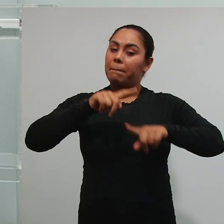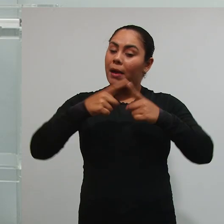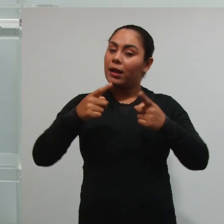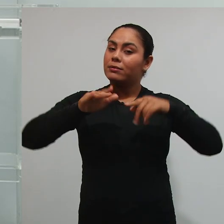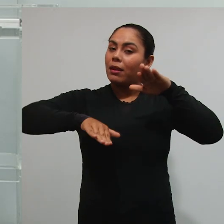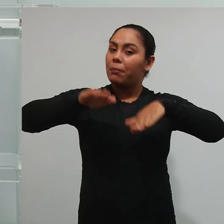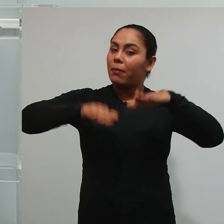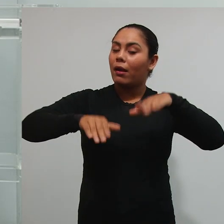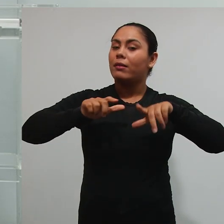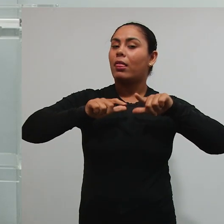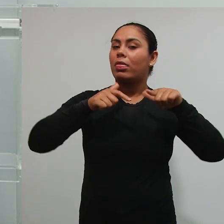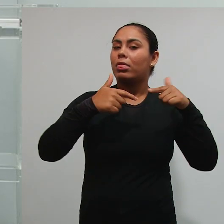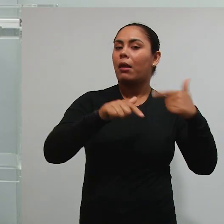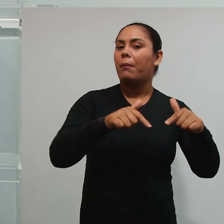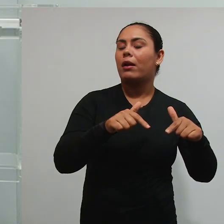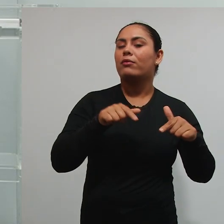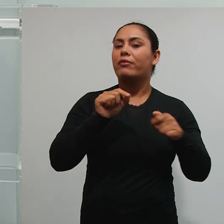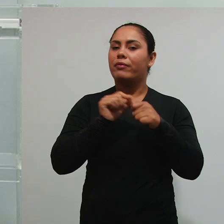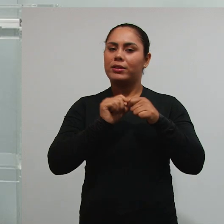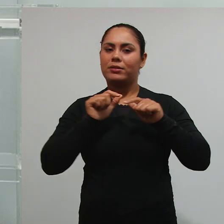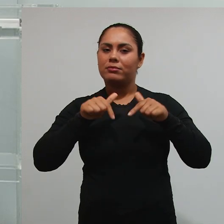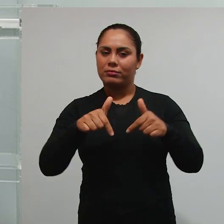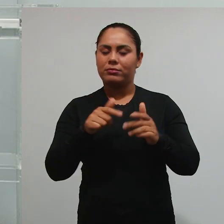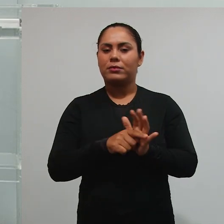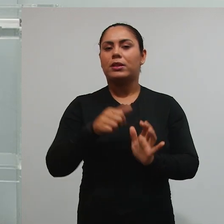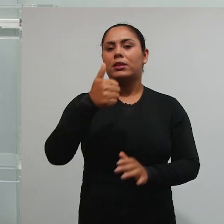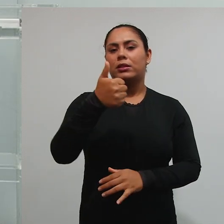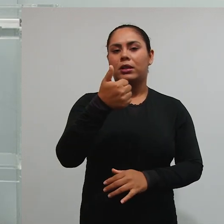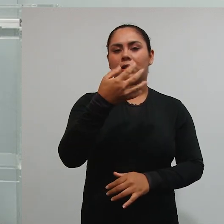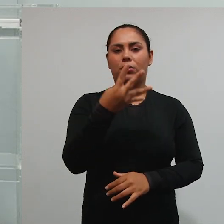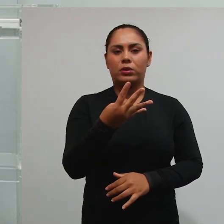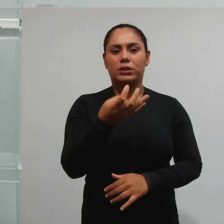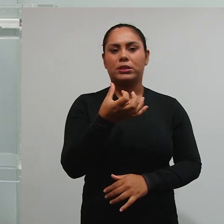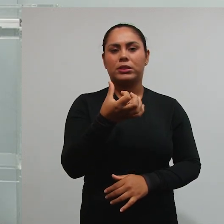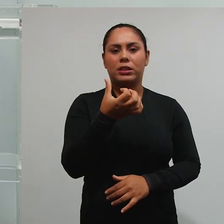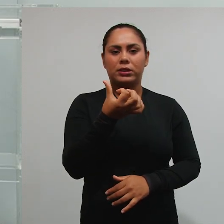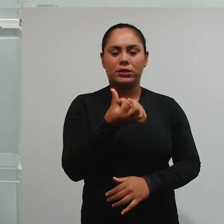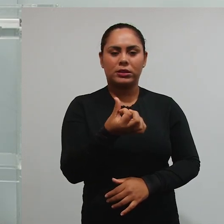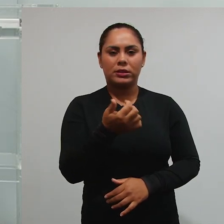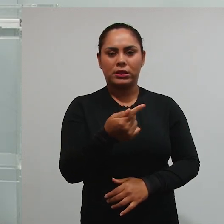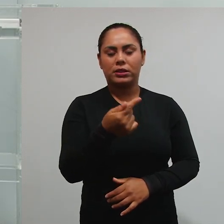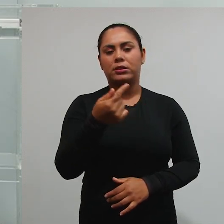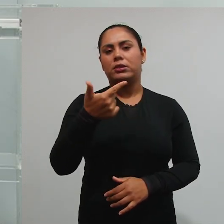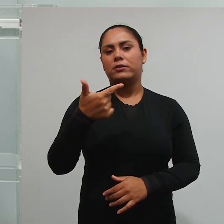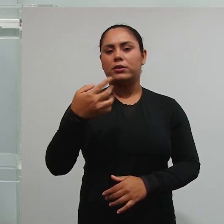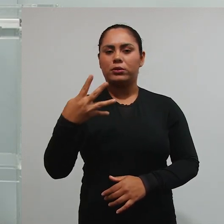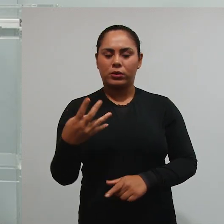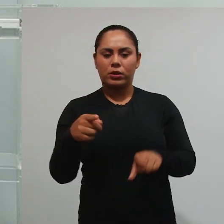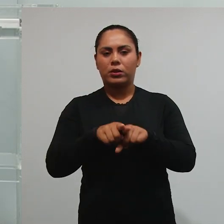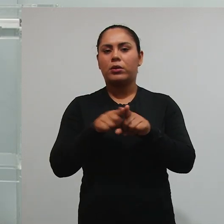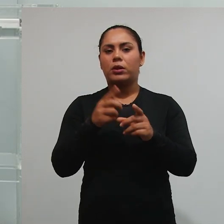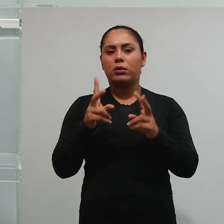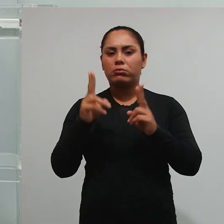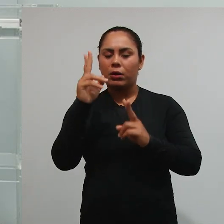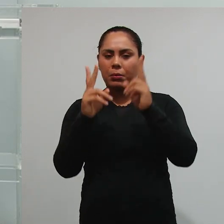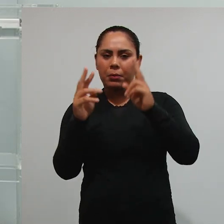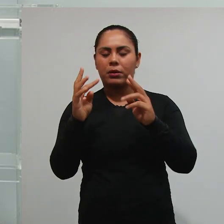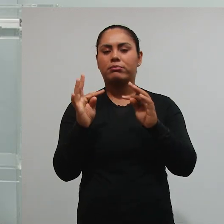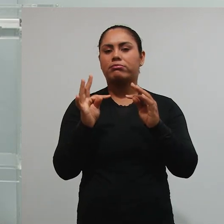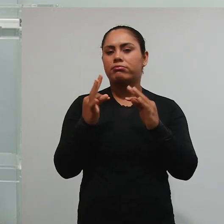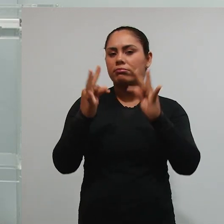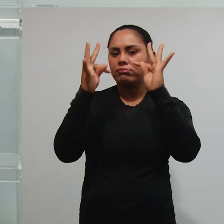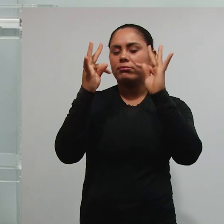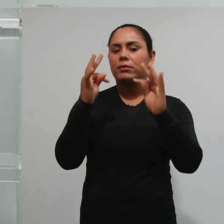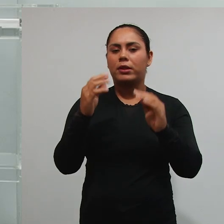vai fazer. Mas as mais usadas são a 14724, que é normatização, estruturação e formatação do texto